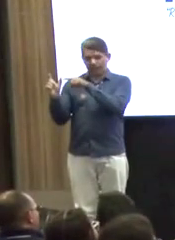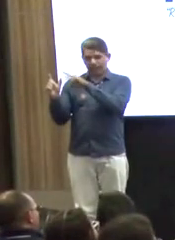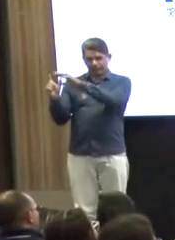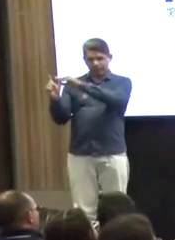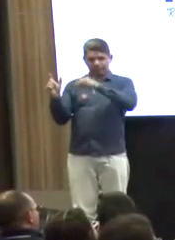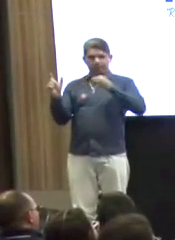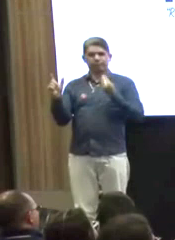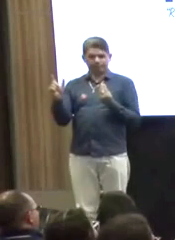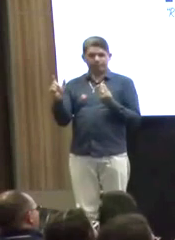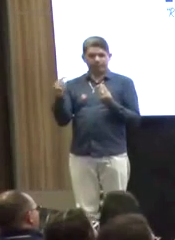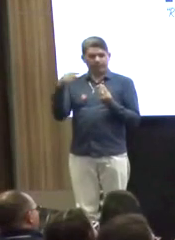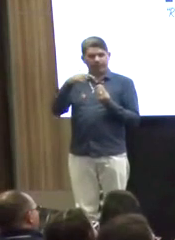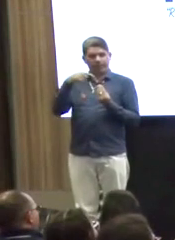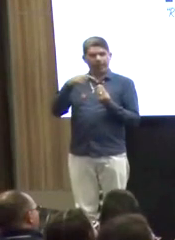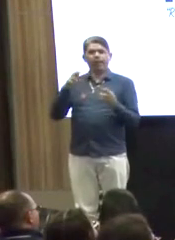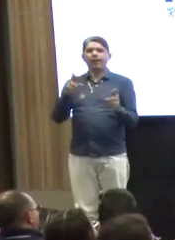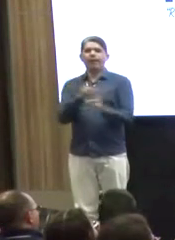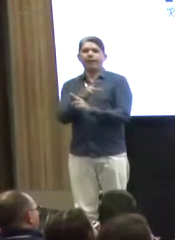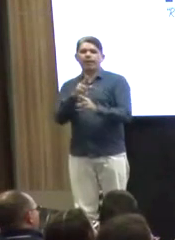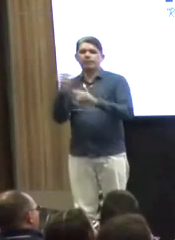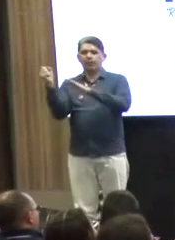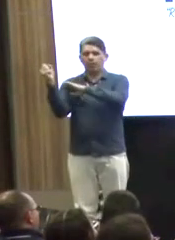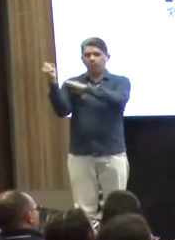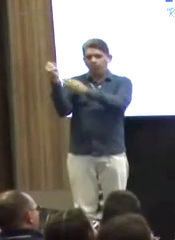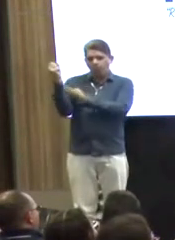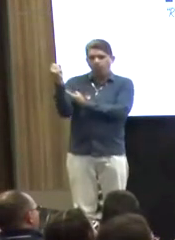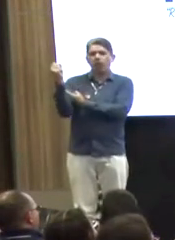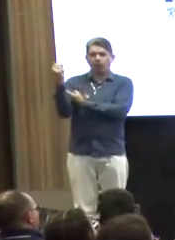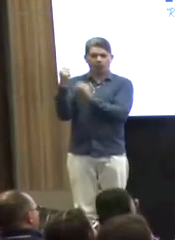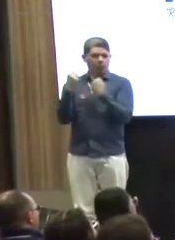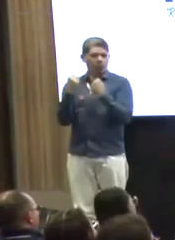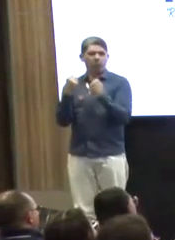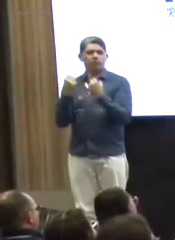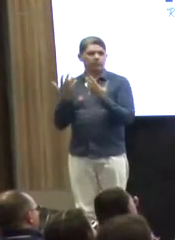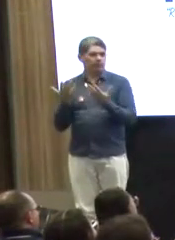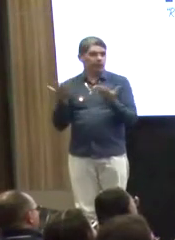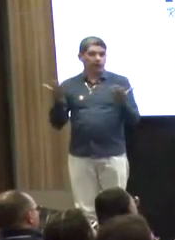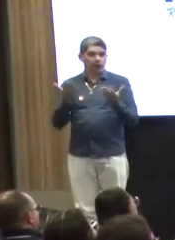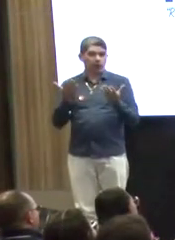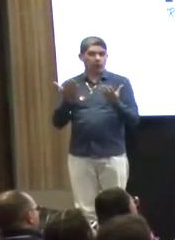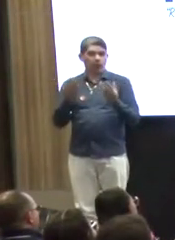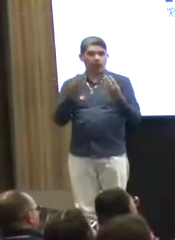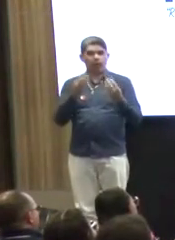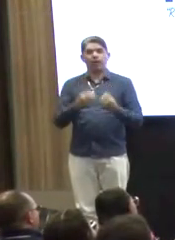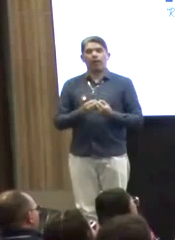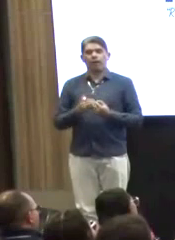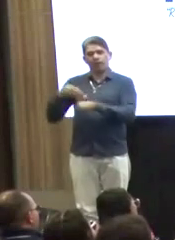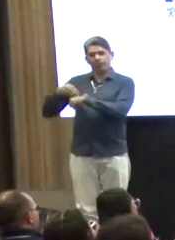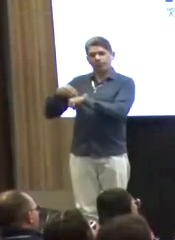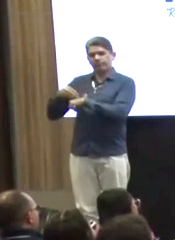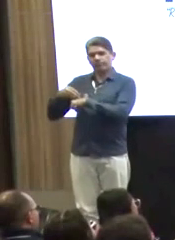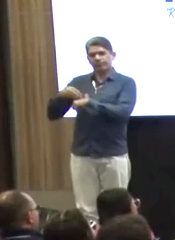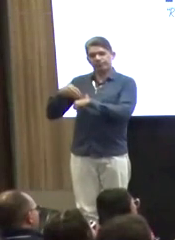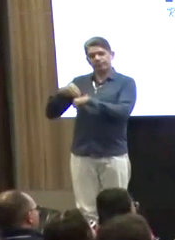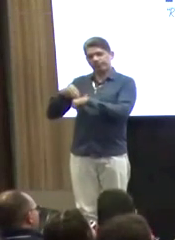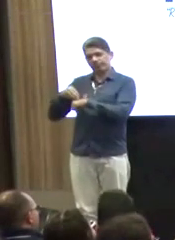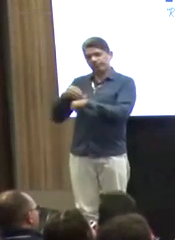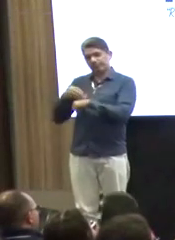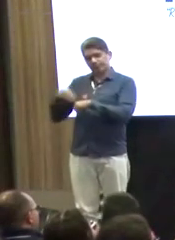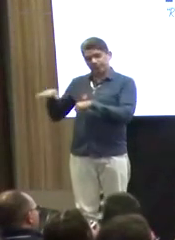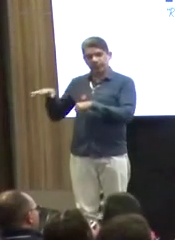utilizou, relações de poder, para passar a bola para o professor Rogério, para Rogério. E a gente viu aqui em